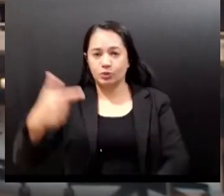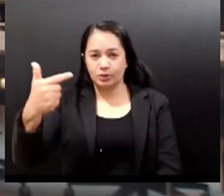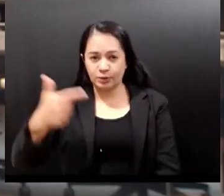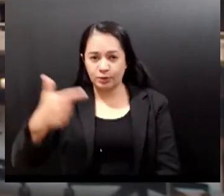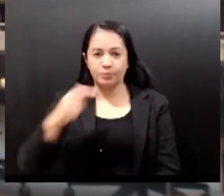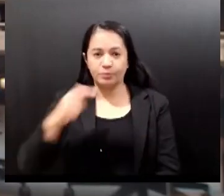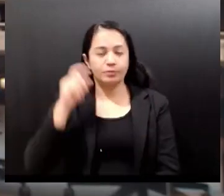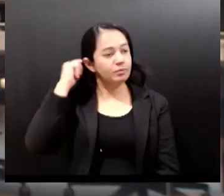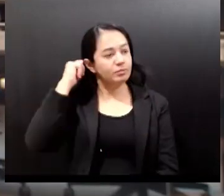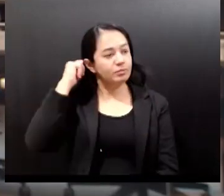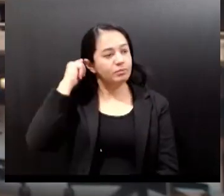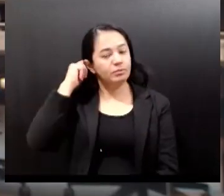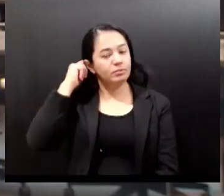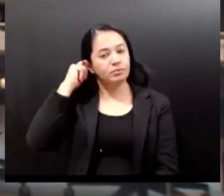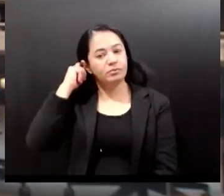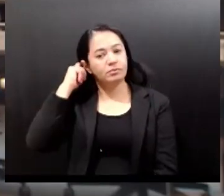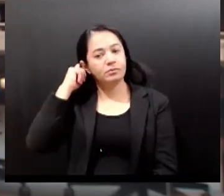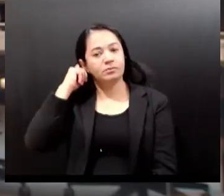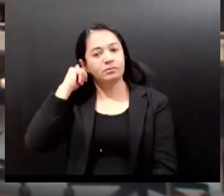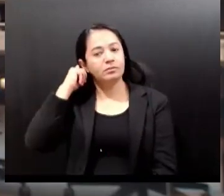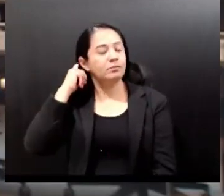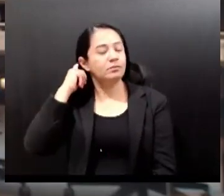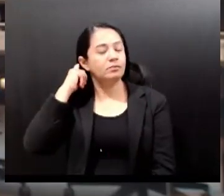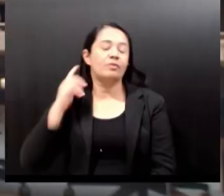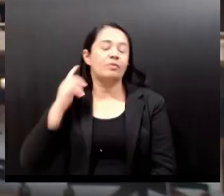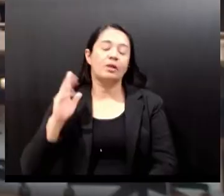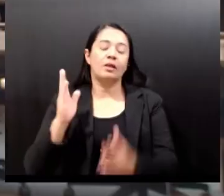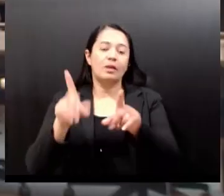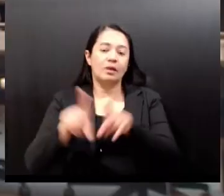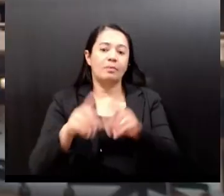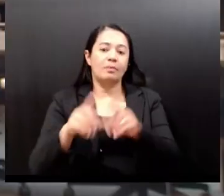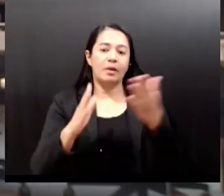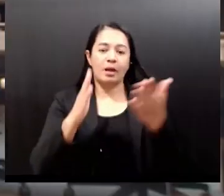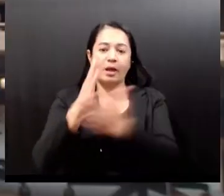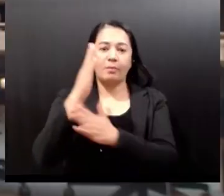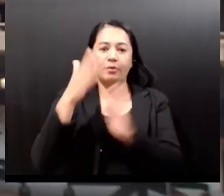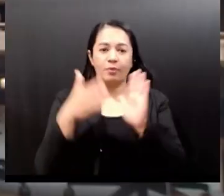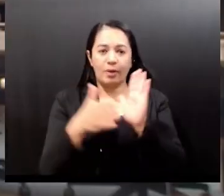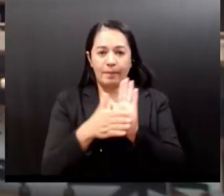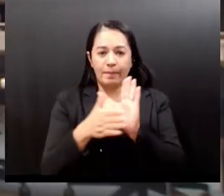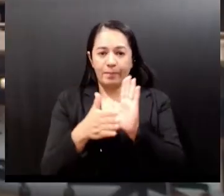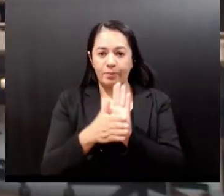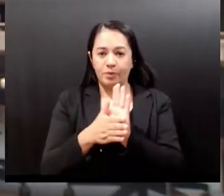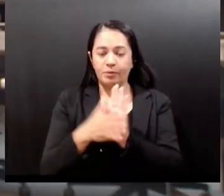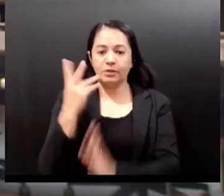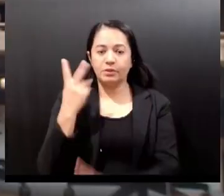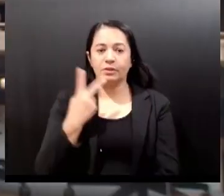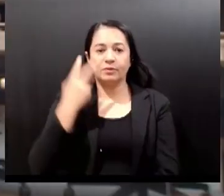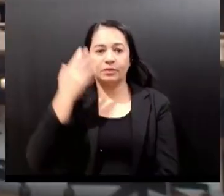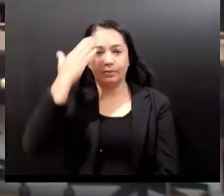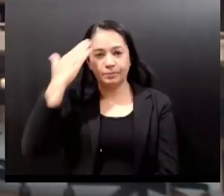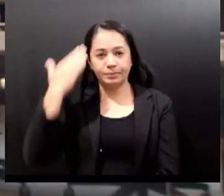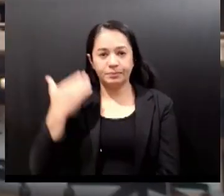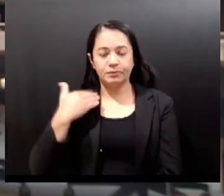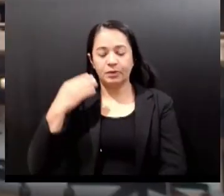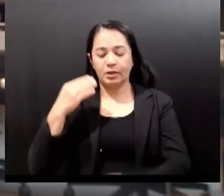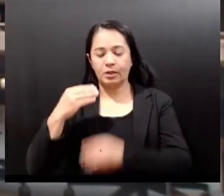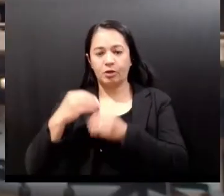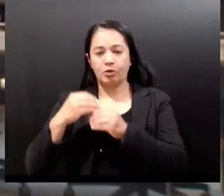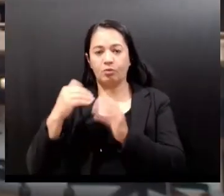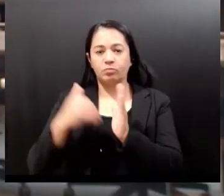foi aprovada em turno único a proposta da vereadora Débora Palermo, que inclui no calendário oficial